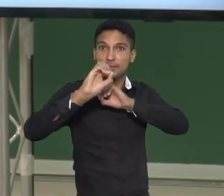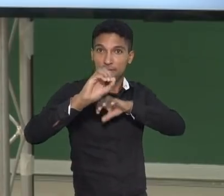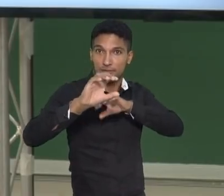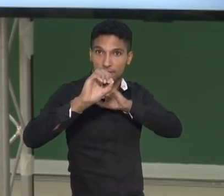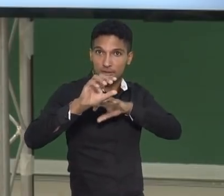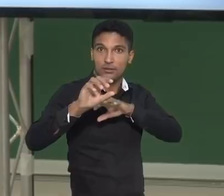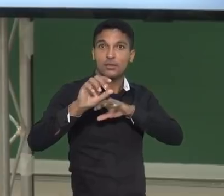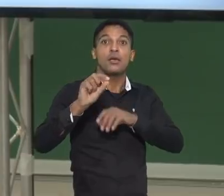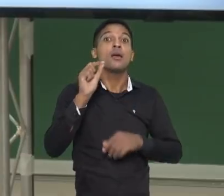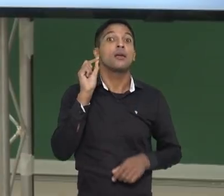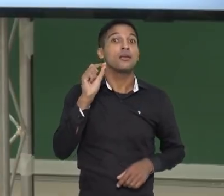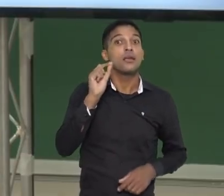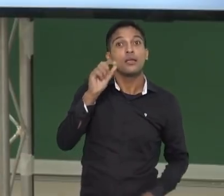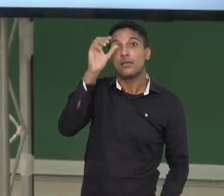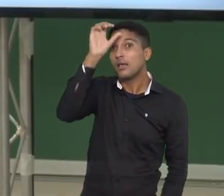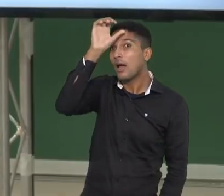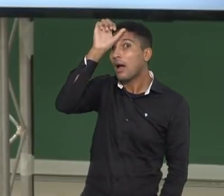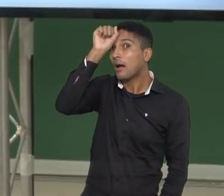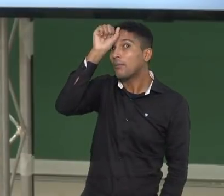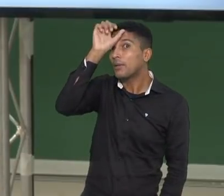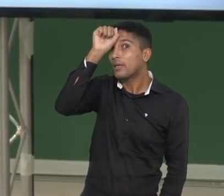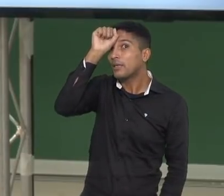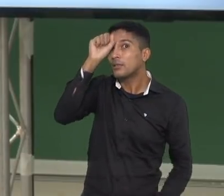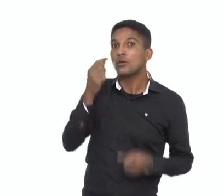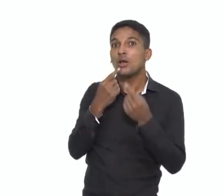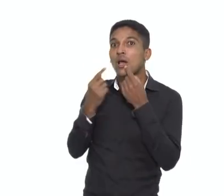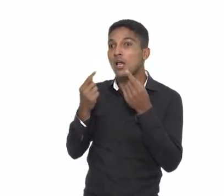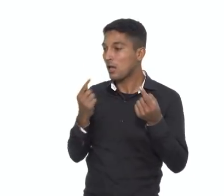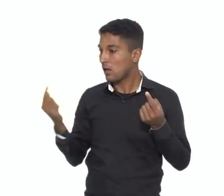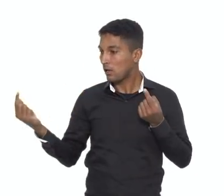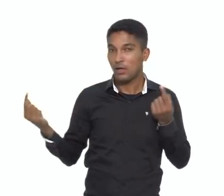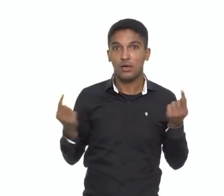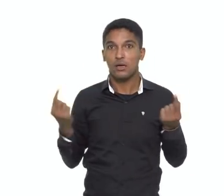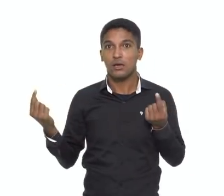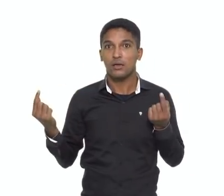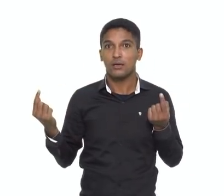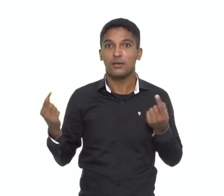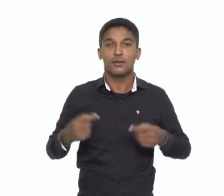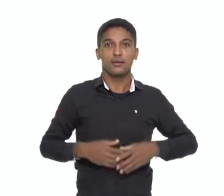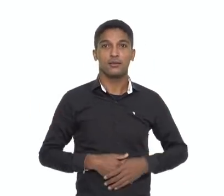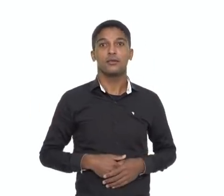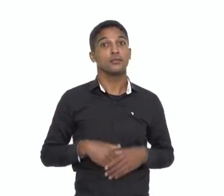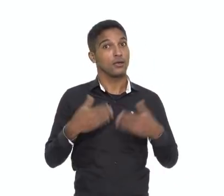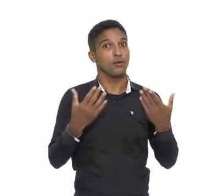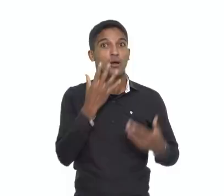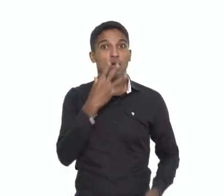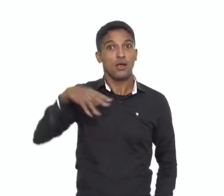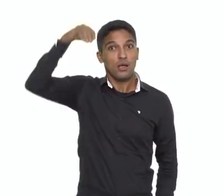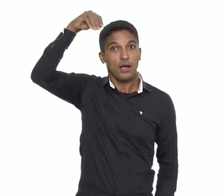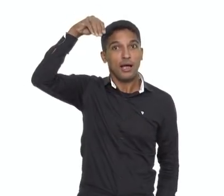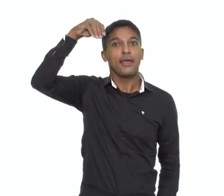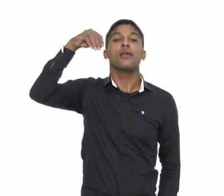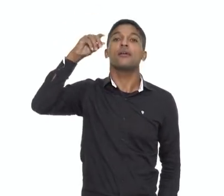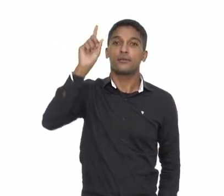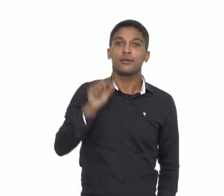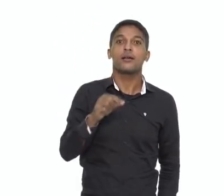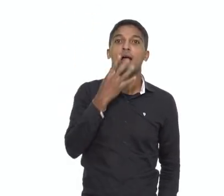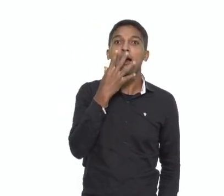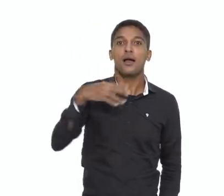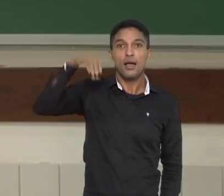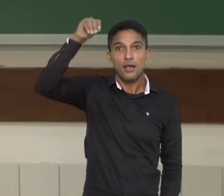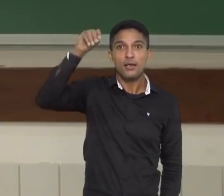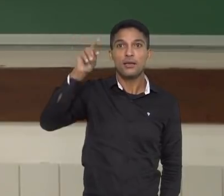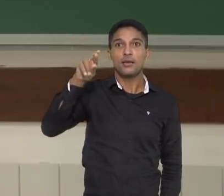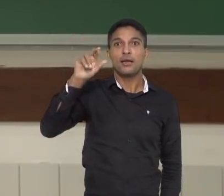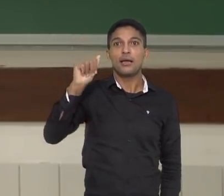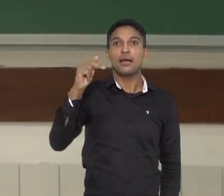explicar. Justifique. Vamos lá? Então, a personagem raposa é quem ensina.